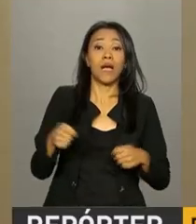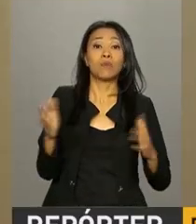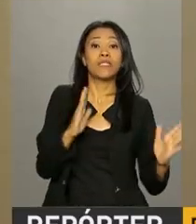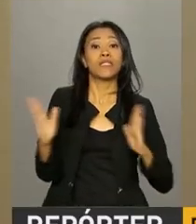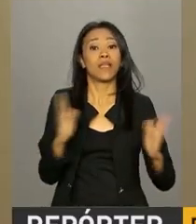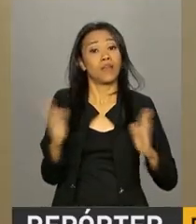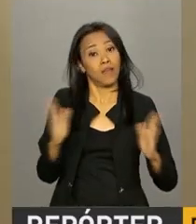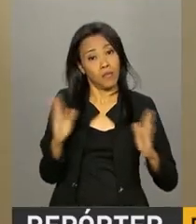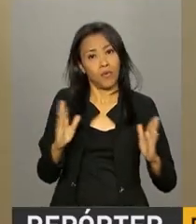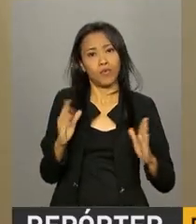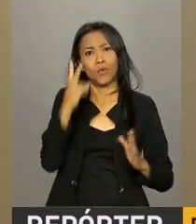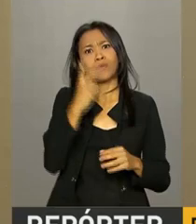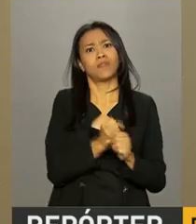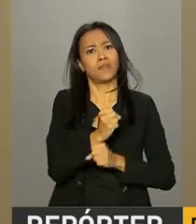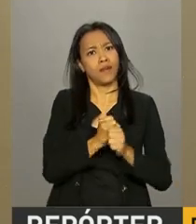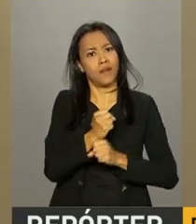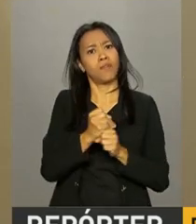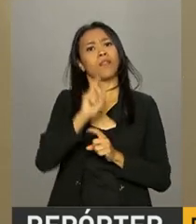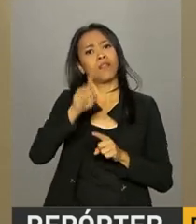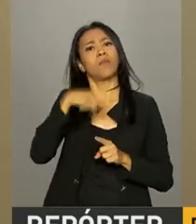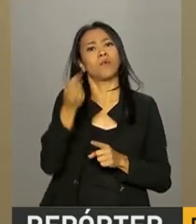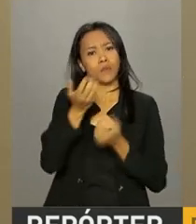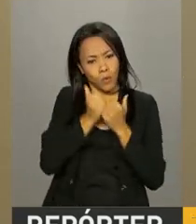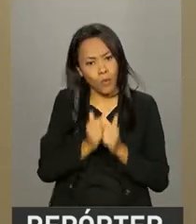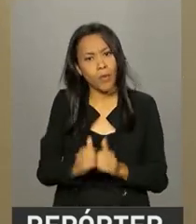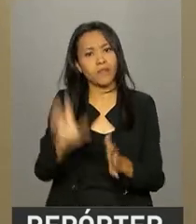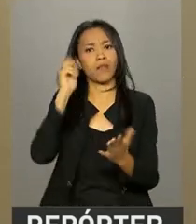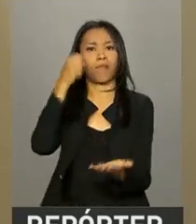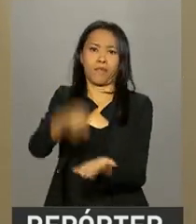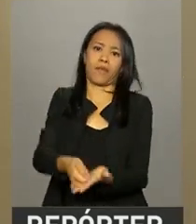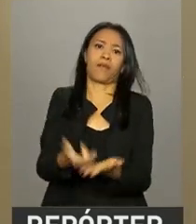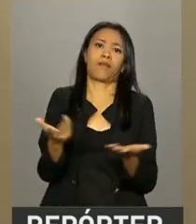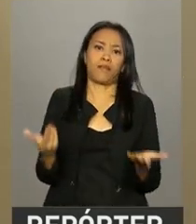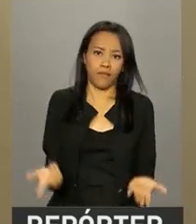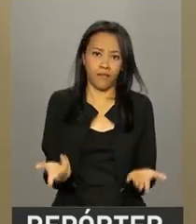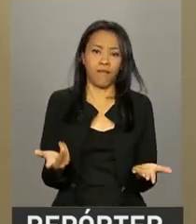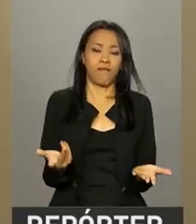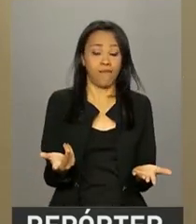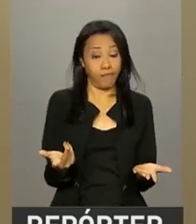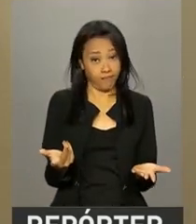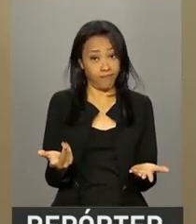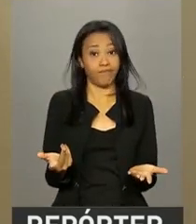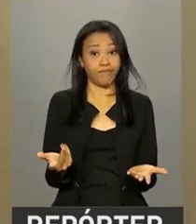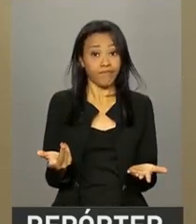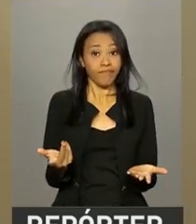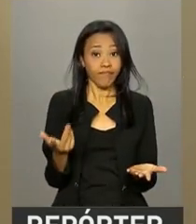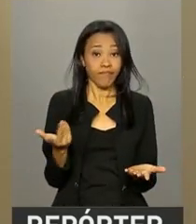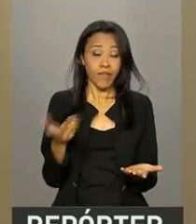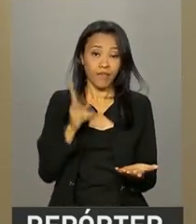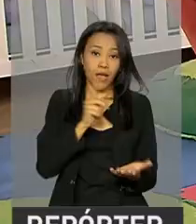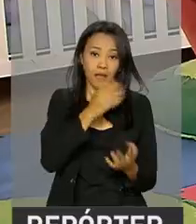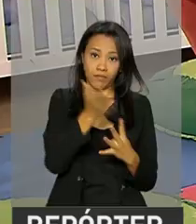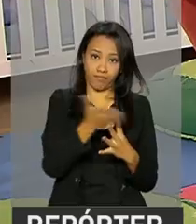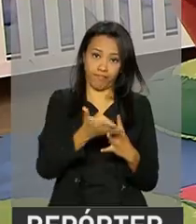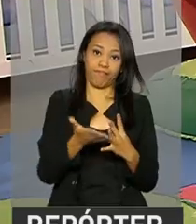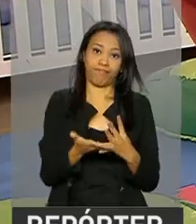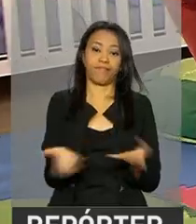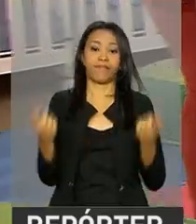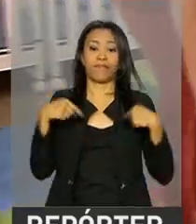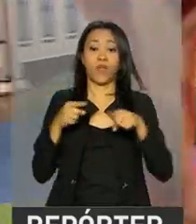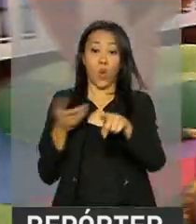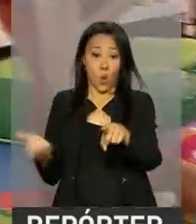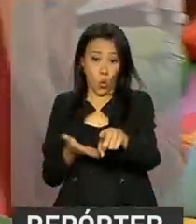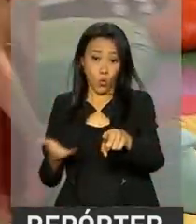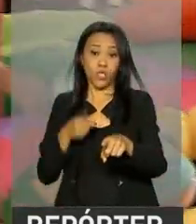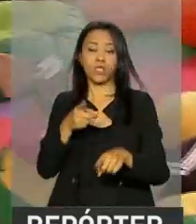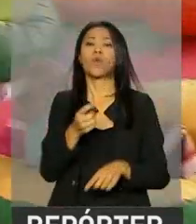carência até 2 anos para você poder pagar o preço né começar a pagar mesmo aquita nas parcelas hoje Danúbia